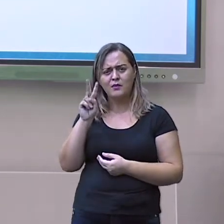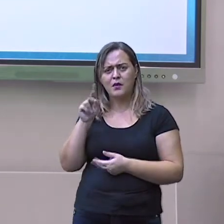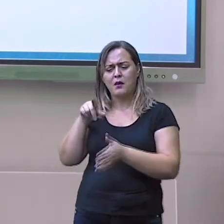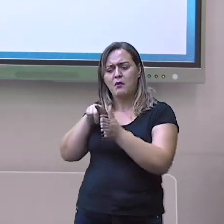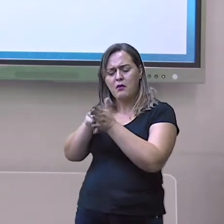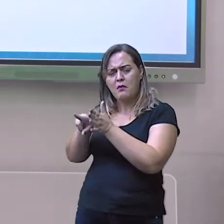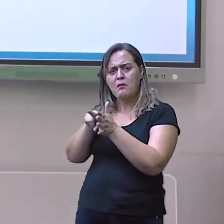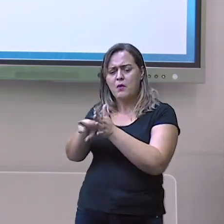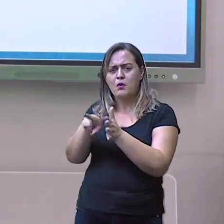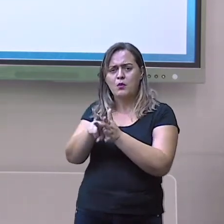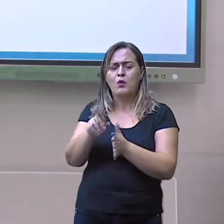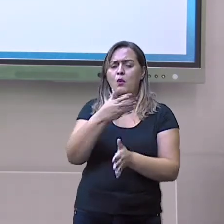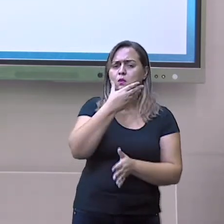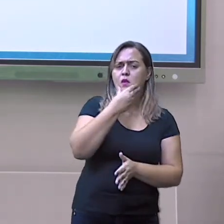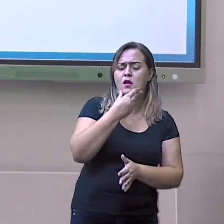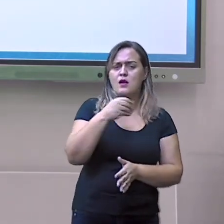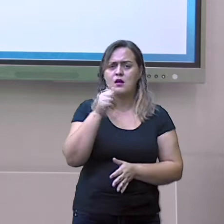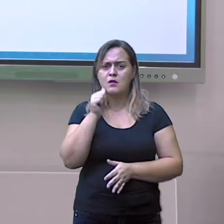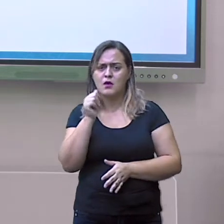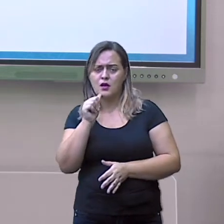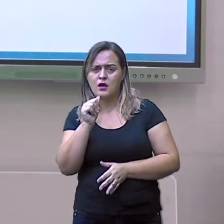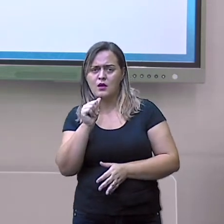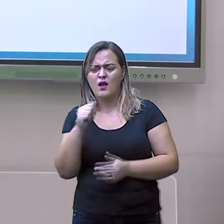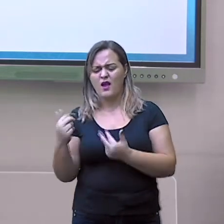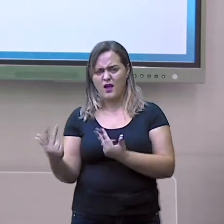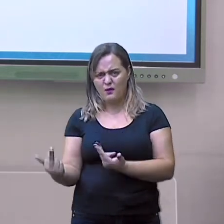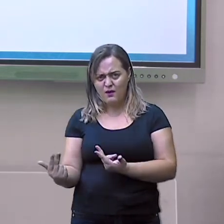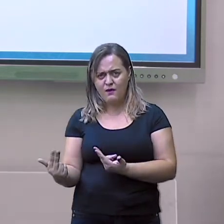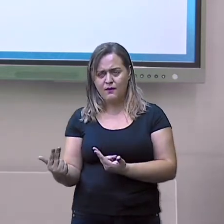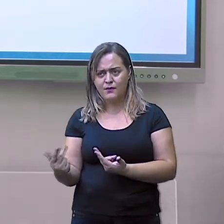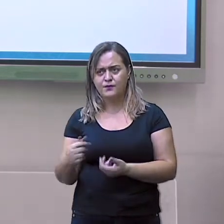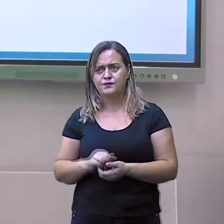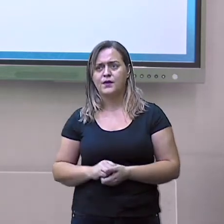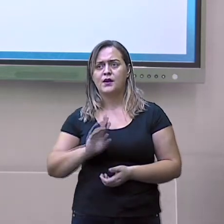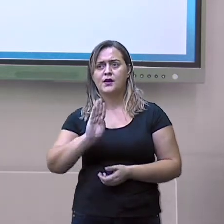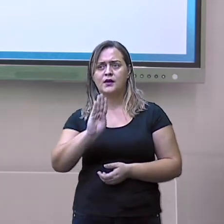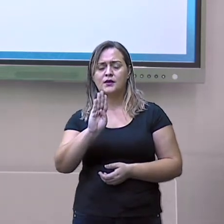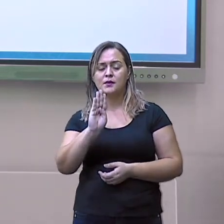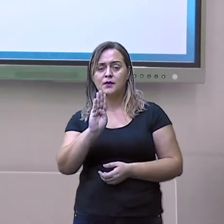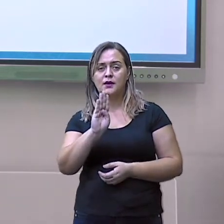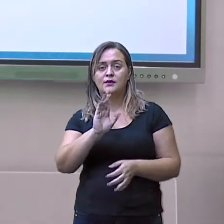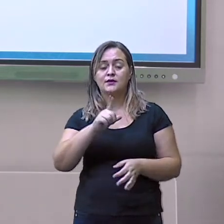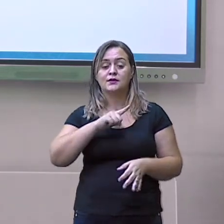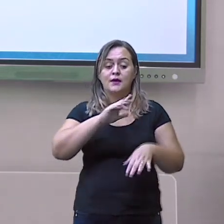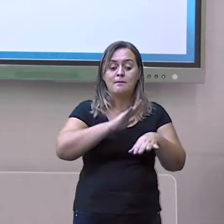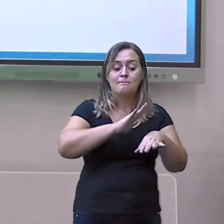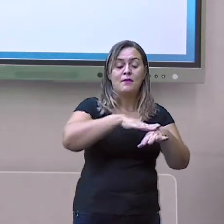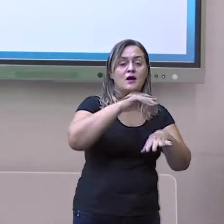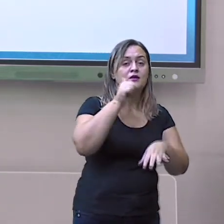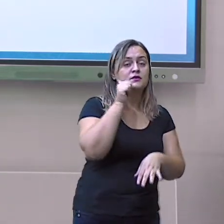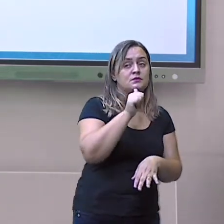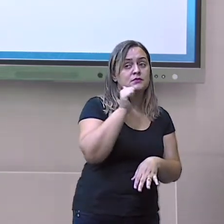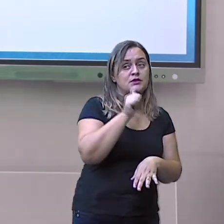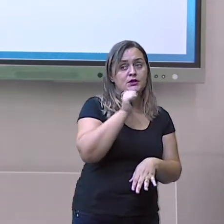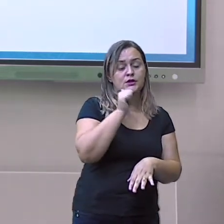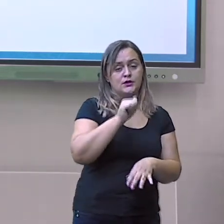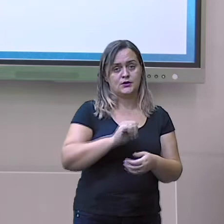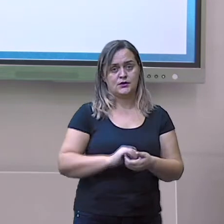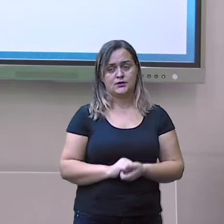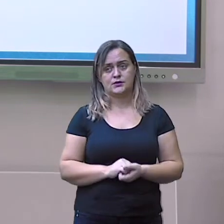quantidade de meninos e meninas? Letra B, é maior entre as meninas? Letra